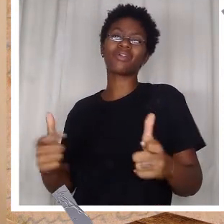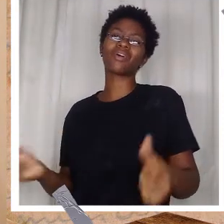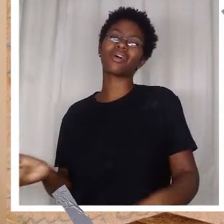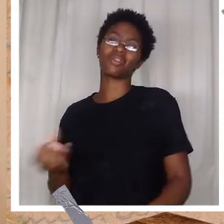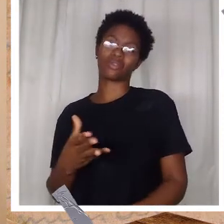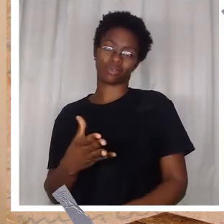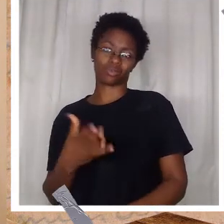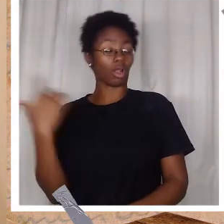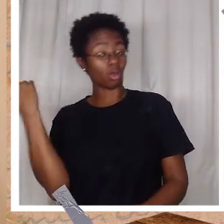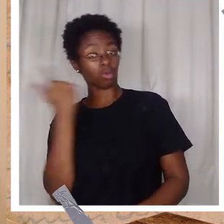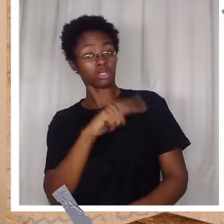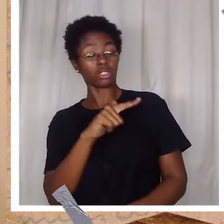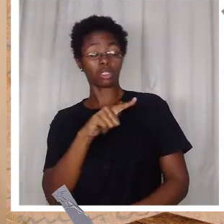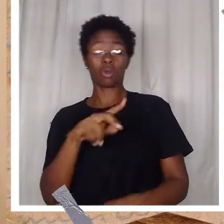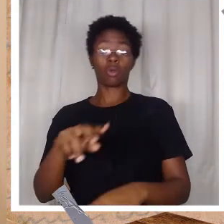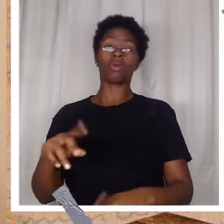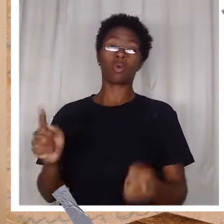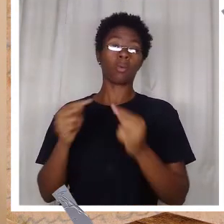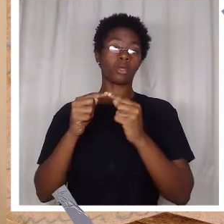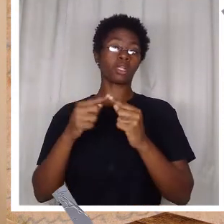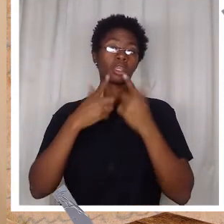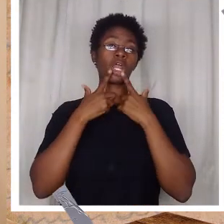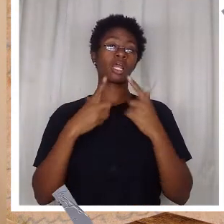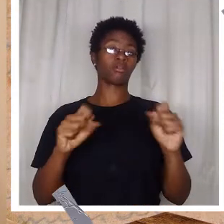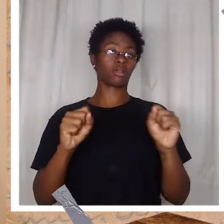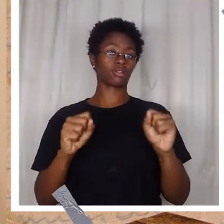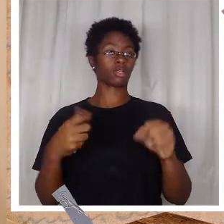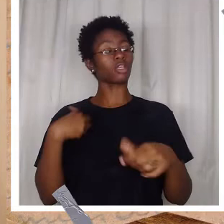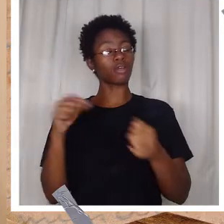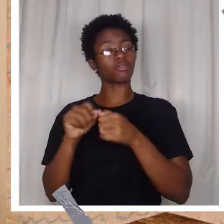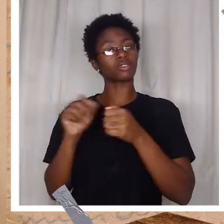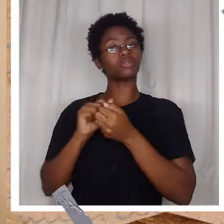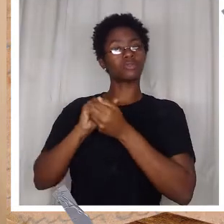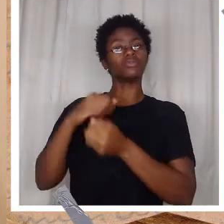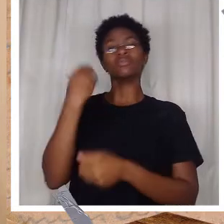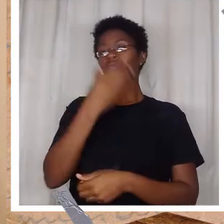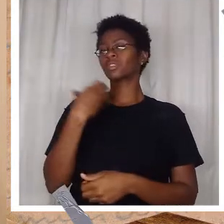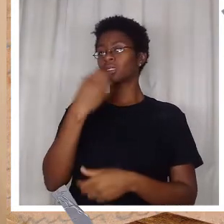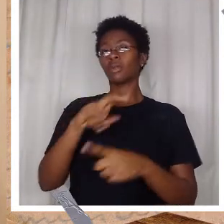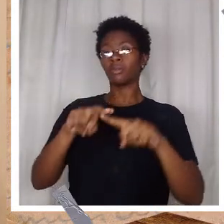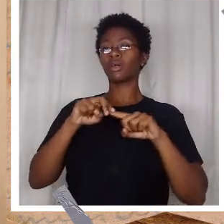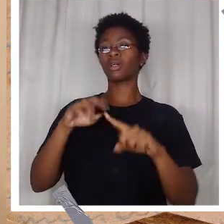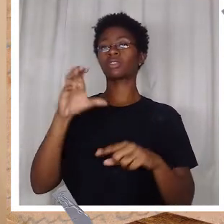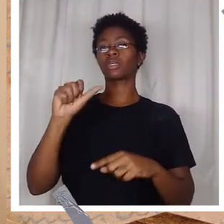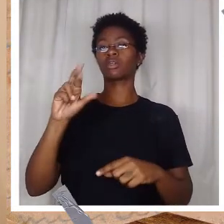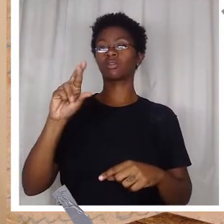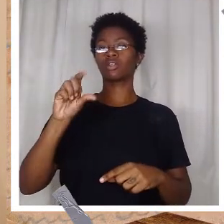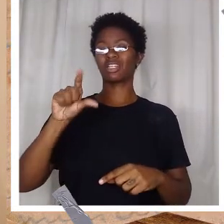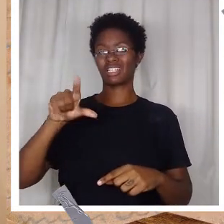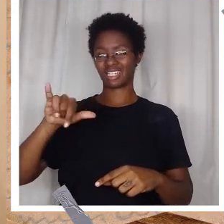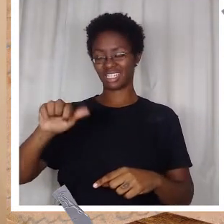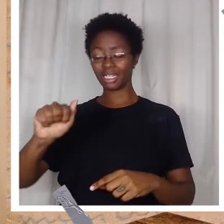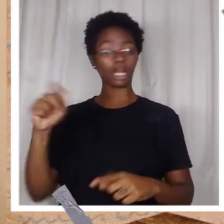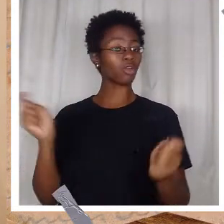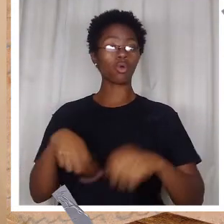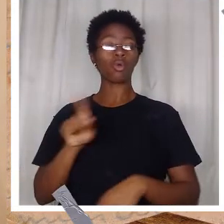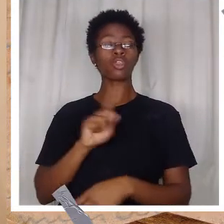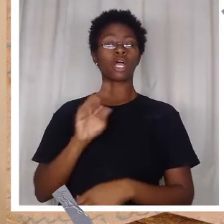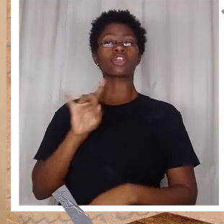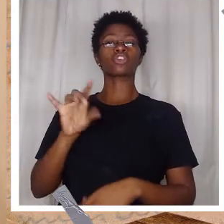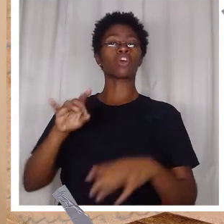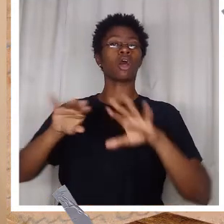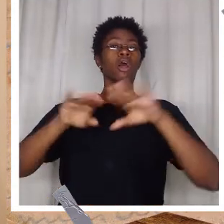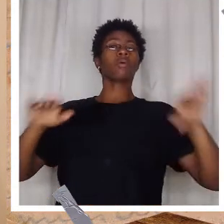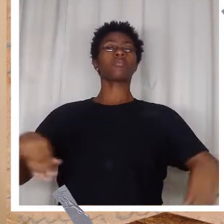linguagem. Então, nesse momento que eu estou com essa cantora, é porque também hoje a Carolina não está podendo estar só no palco. Eu já estava percebendo isso, porque